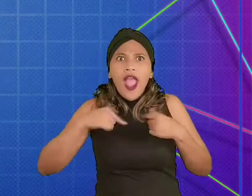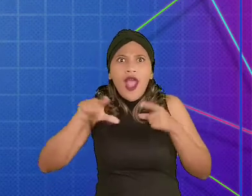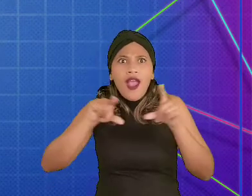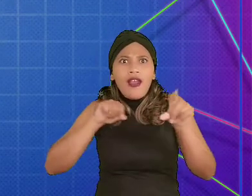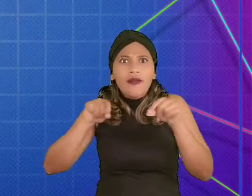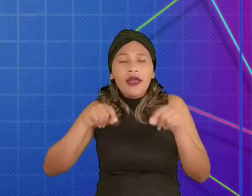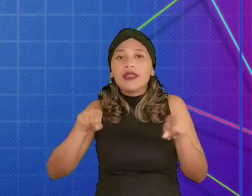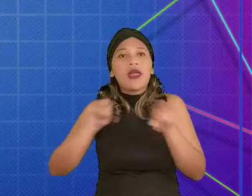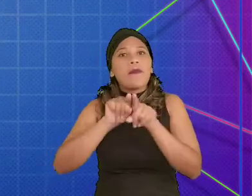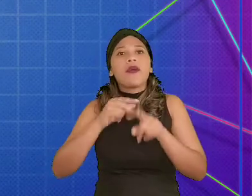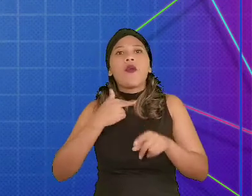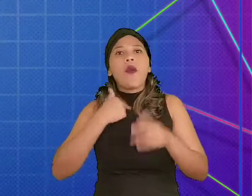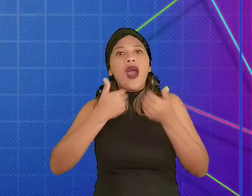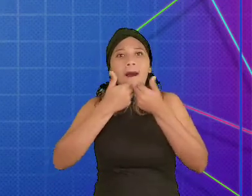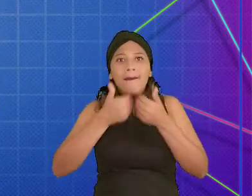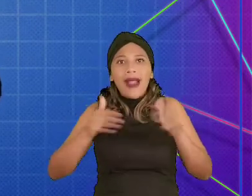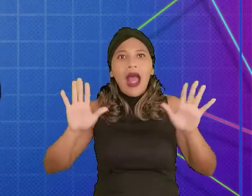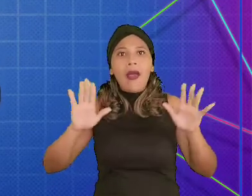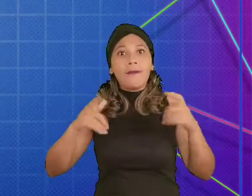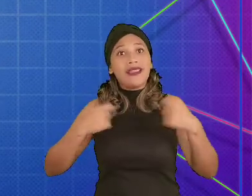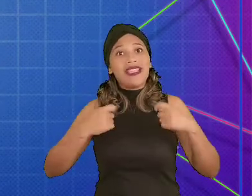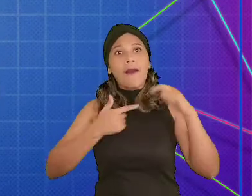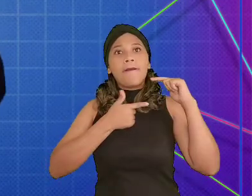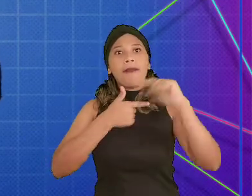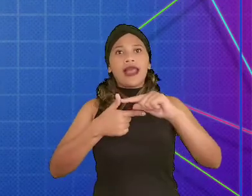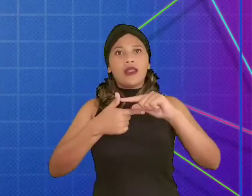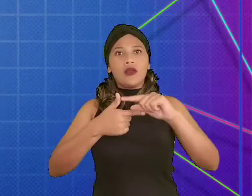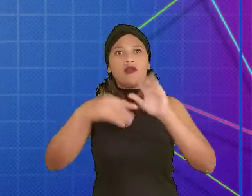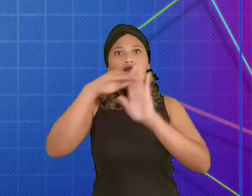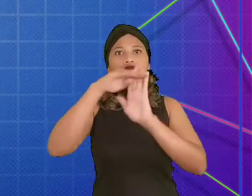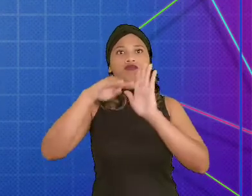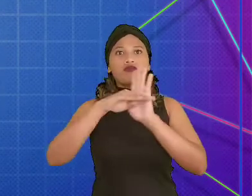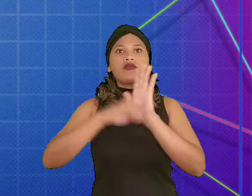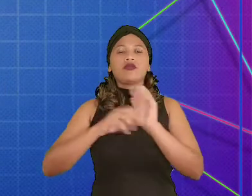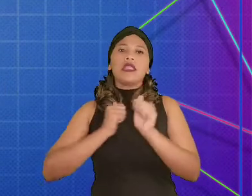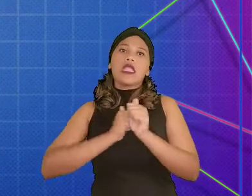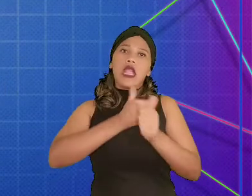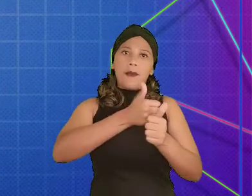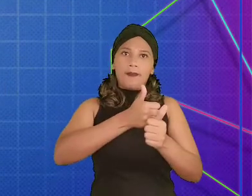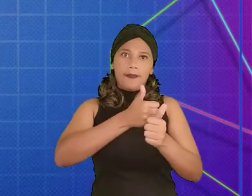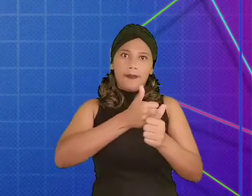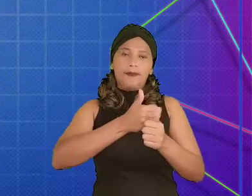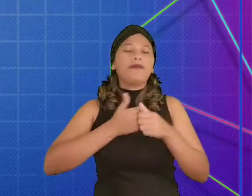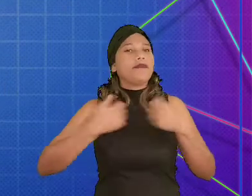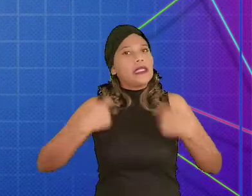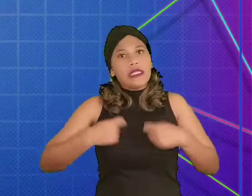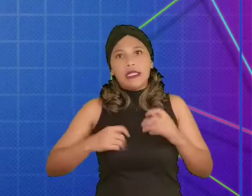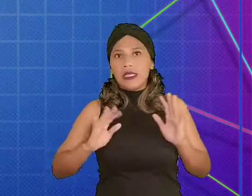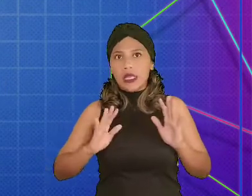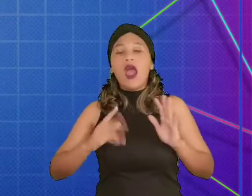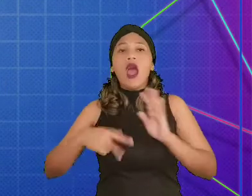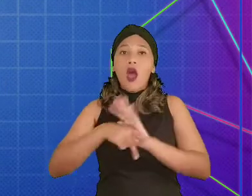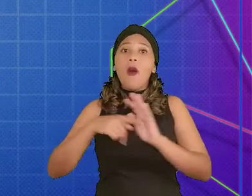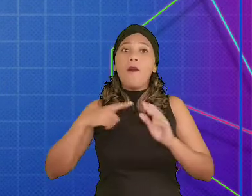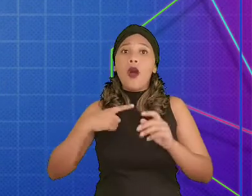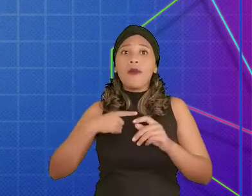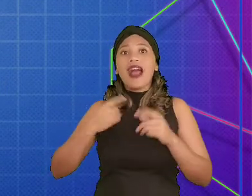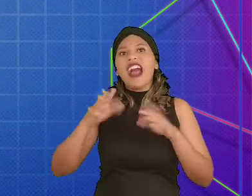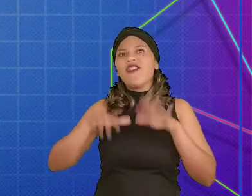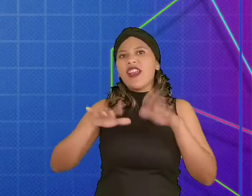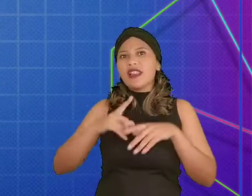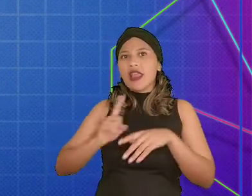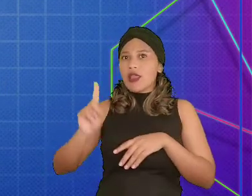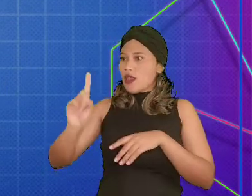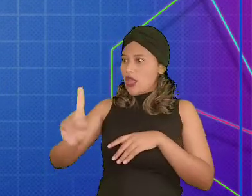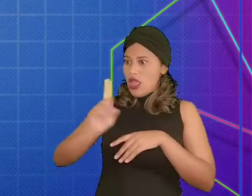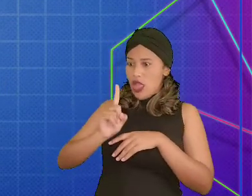essas alterações não podem ser abertas sem padrão. Então, é muito importante que sempre ao alterar um ambiente ou outros elementos, como